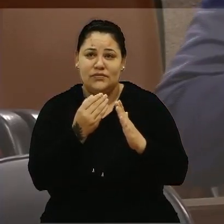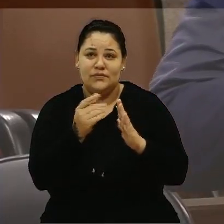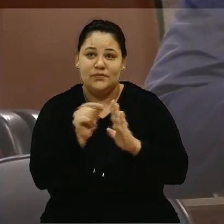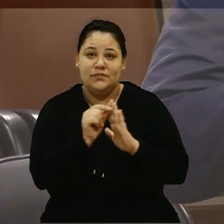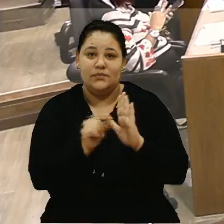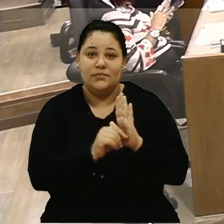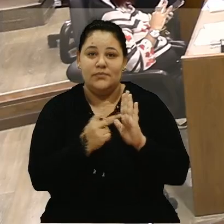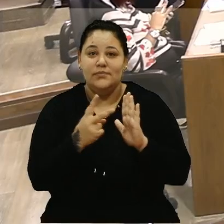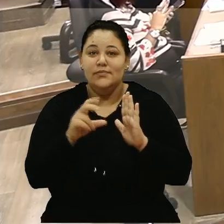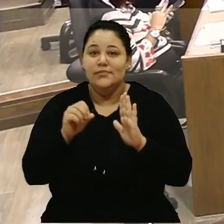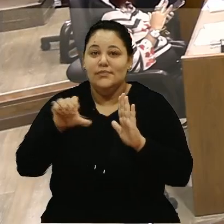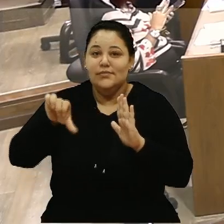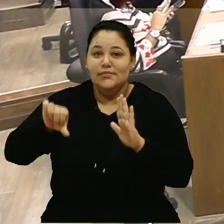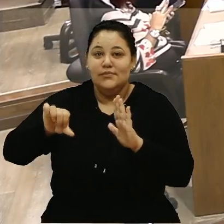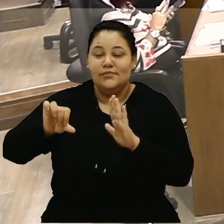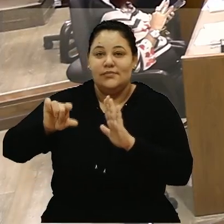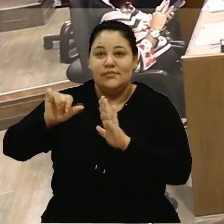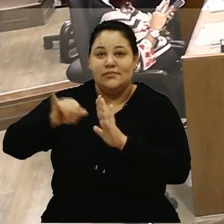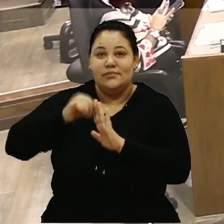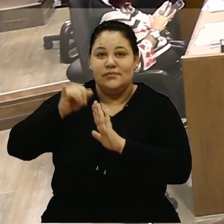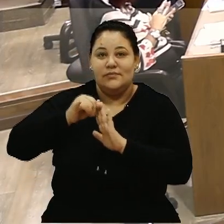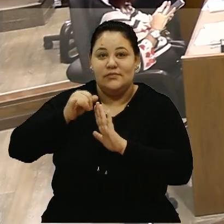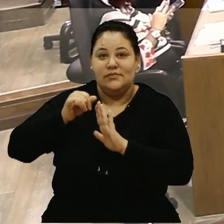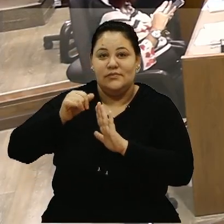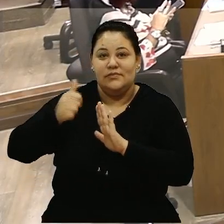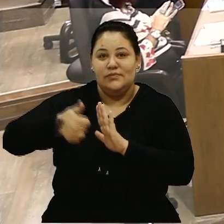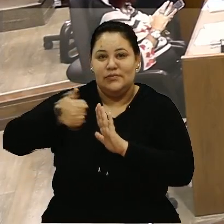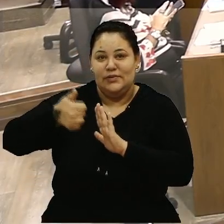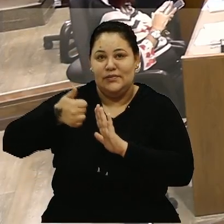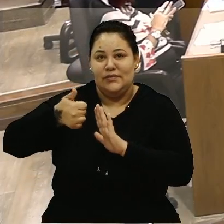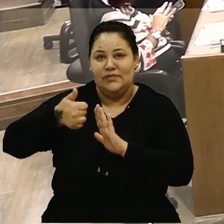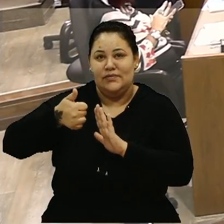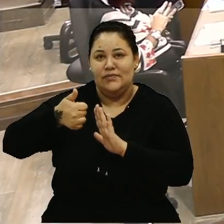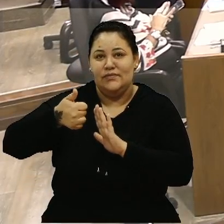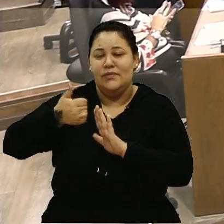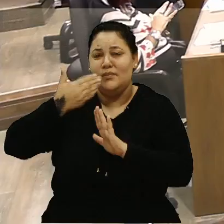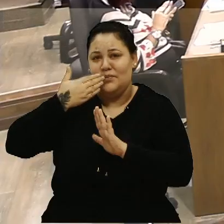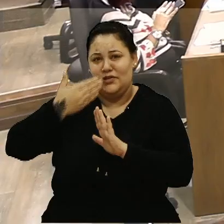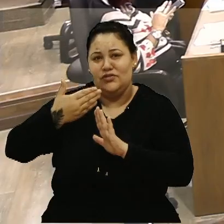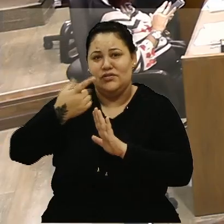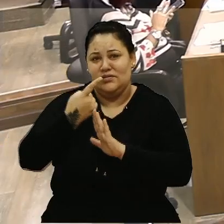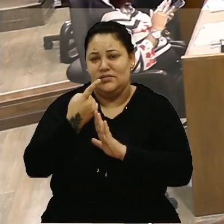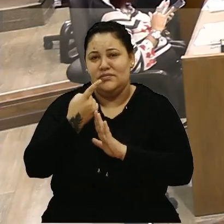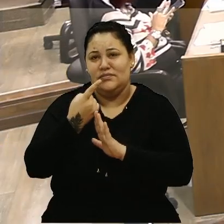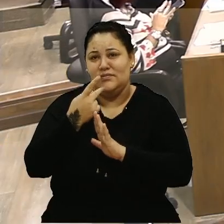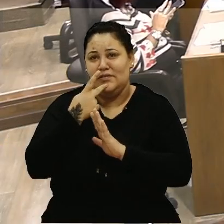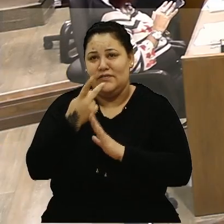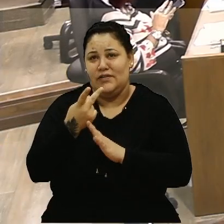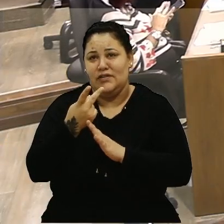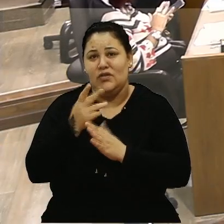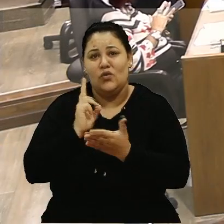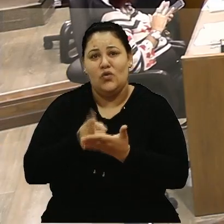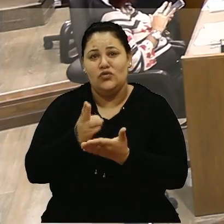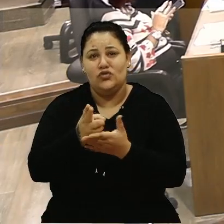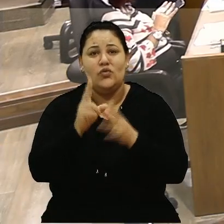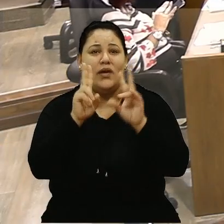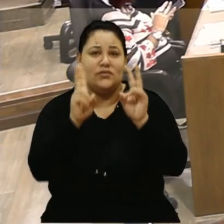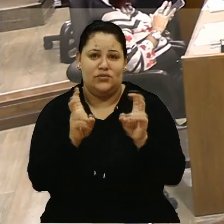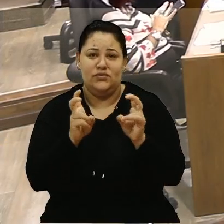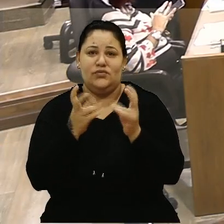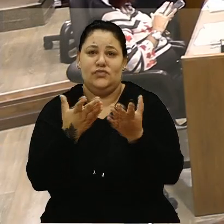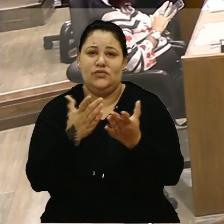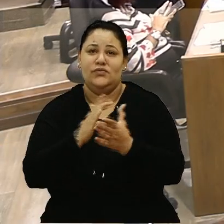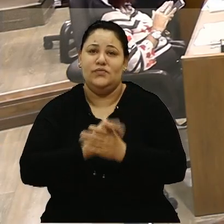inciso 1º. Pois não. Vamos, por favor. O orador se manter o tema. Por